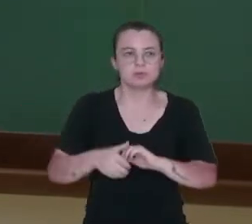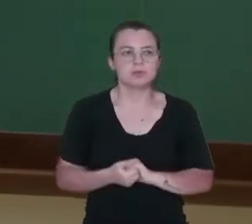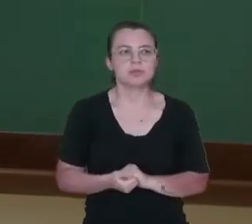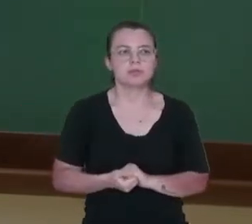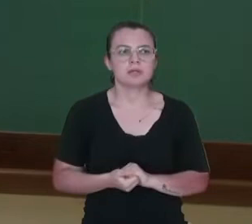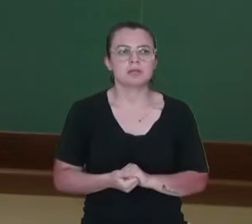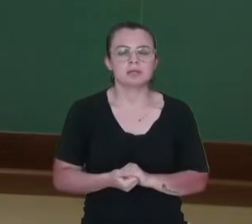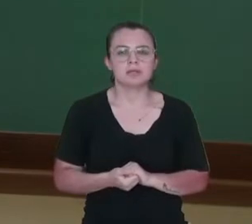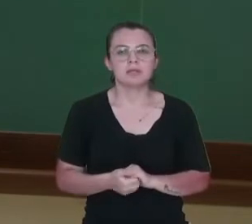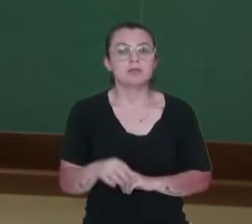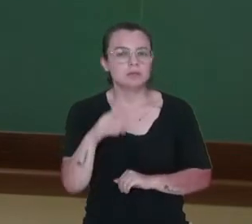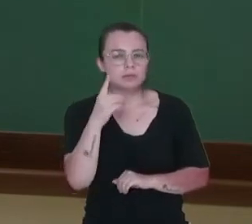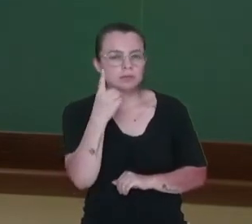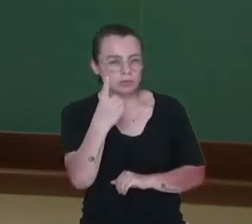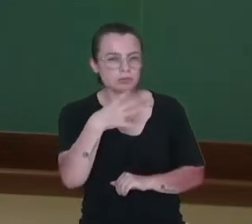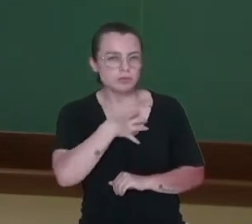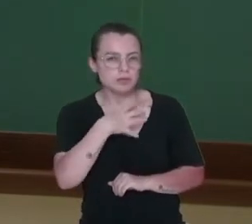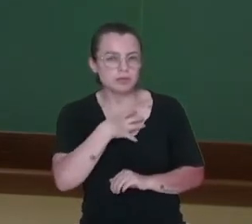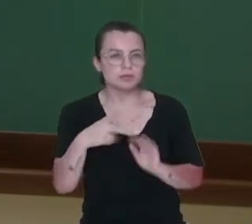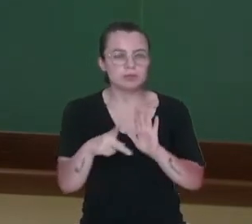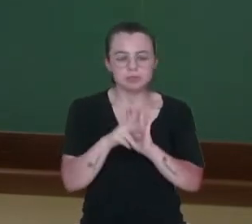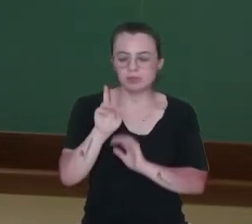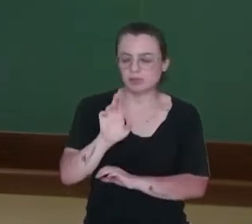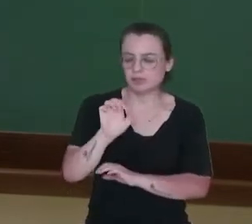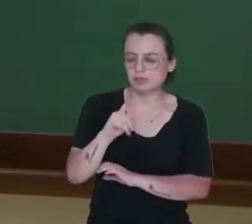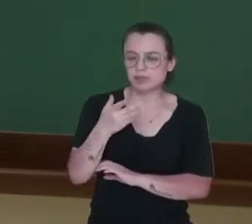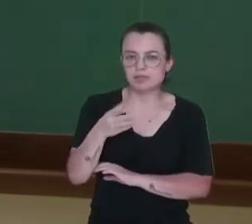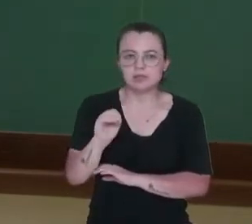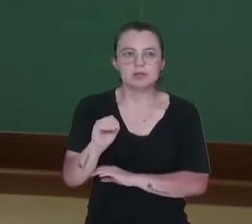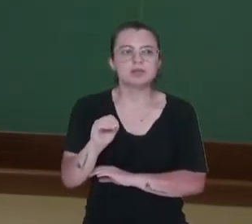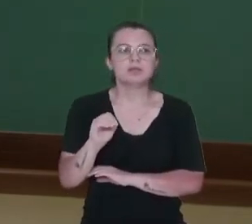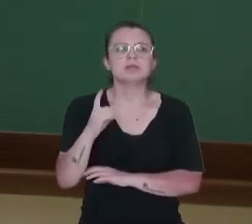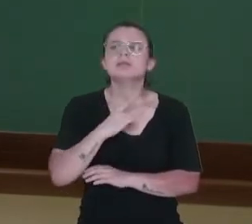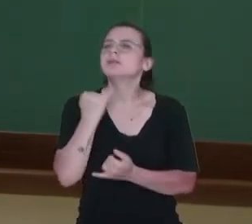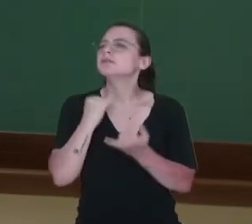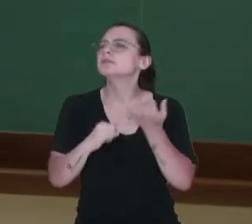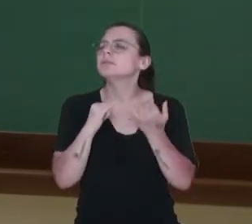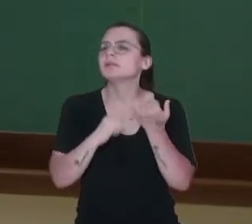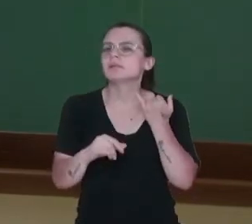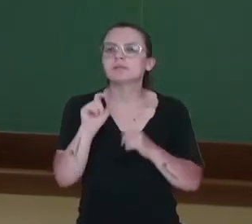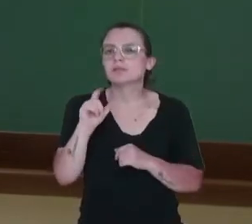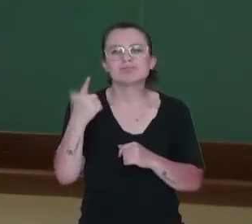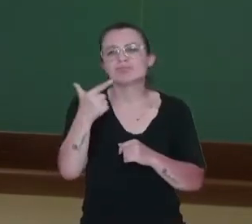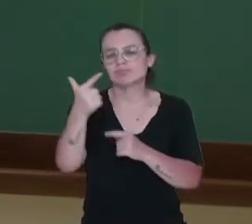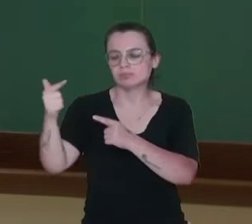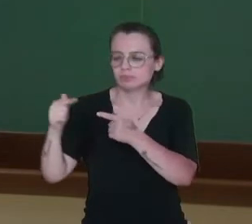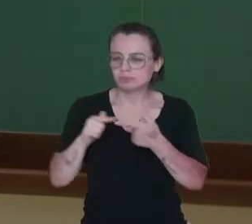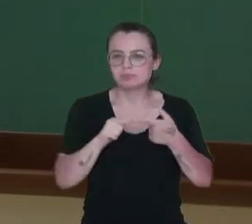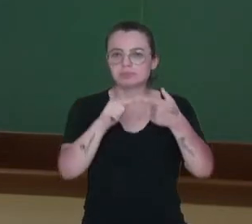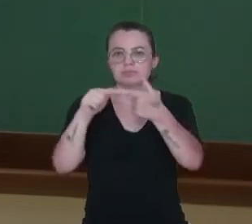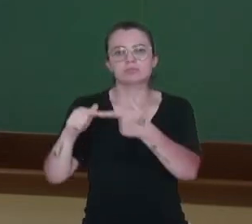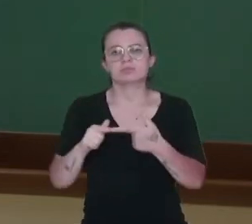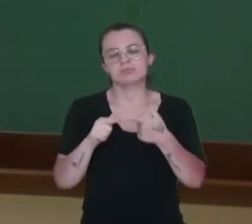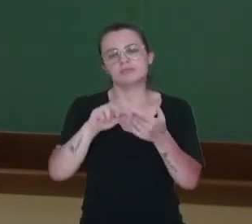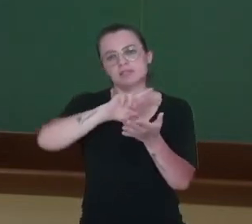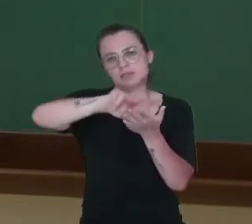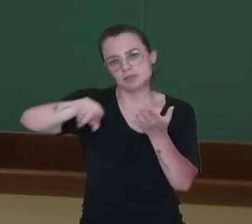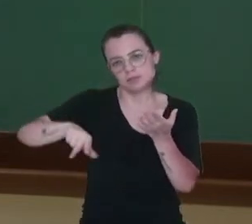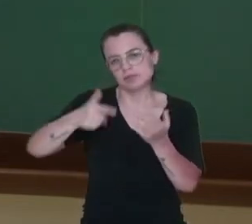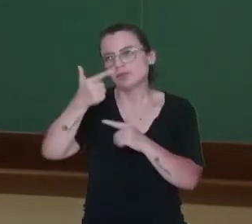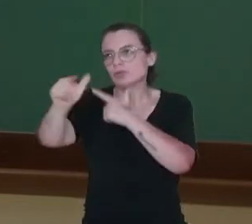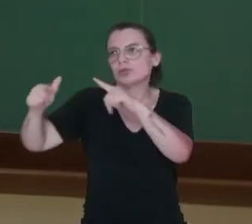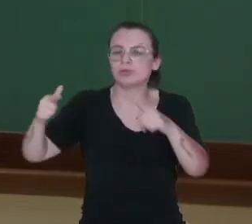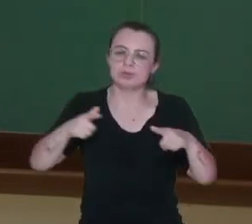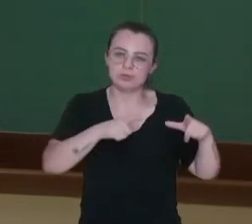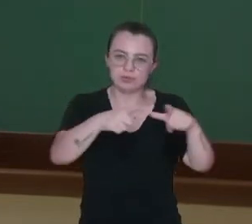uma determinada região vai ter ali semelhanças que não têm a ver com as características de outra parte